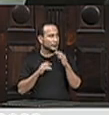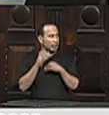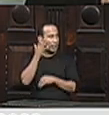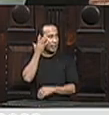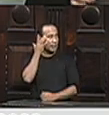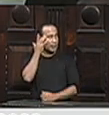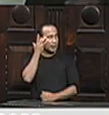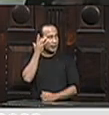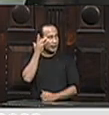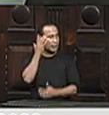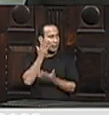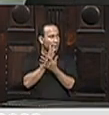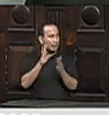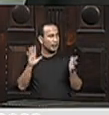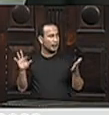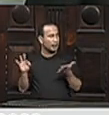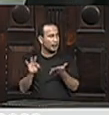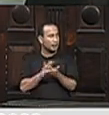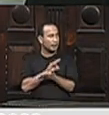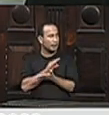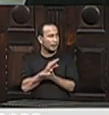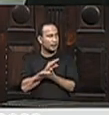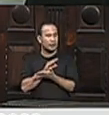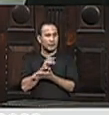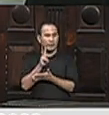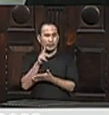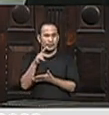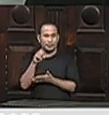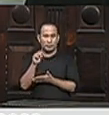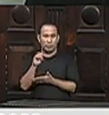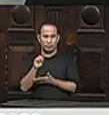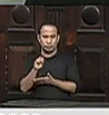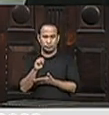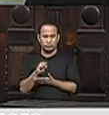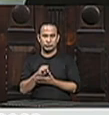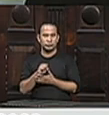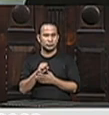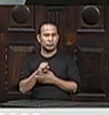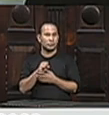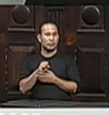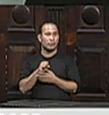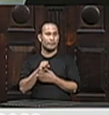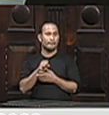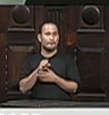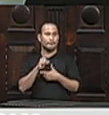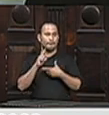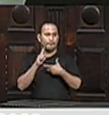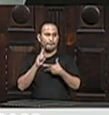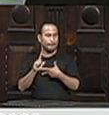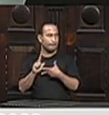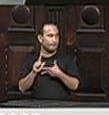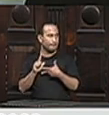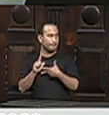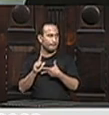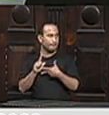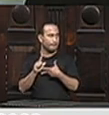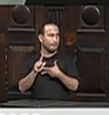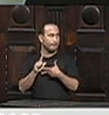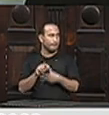num questionamento do CEP, que é exatamente o Sindicato Estadual dos Profissionais da Educação, que